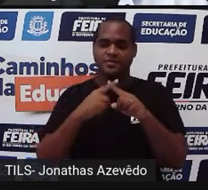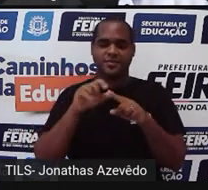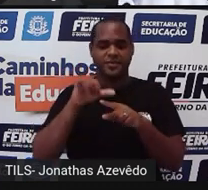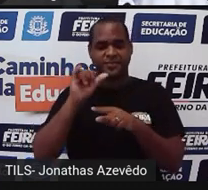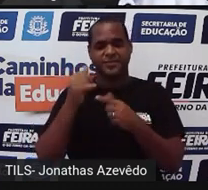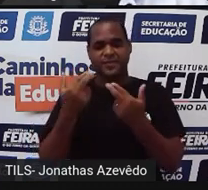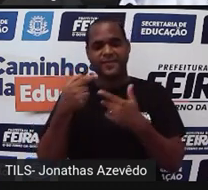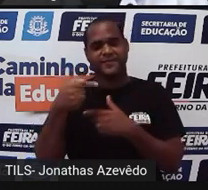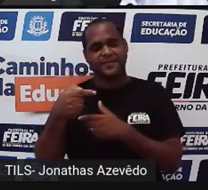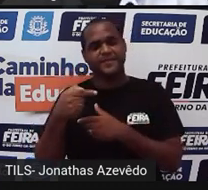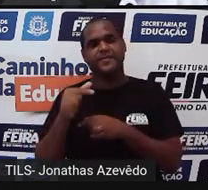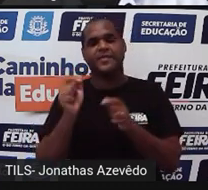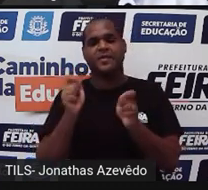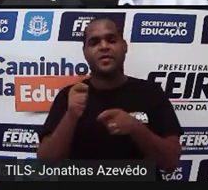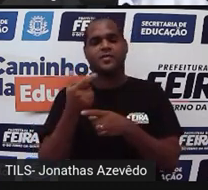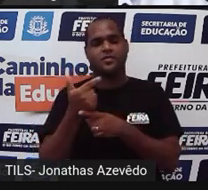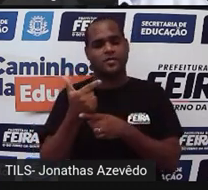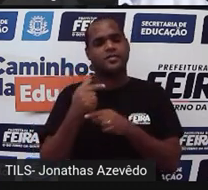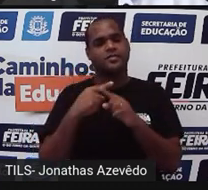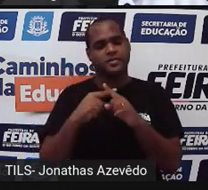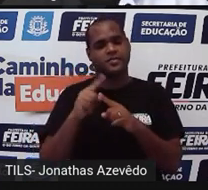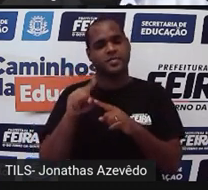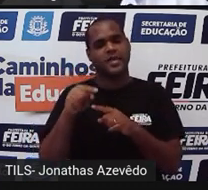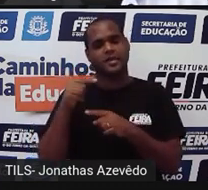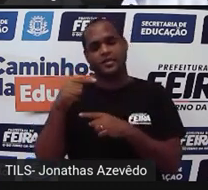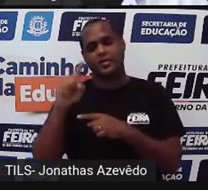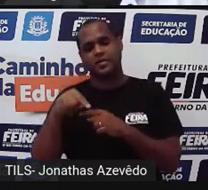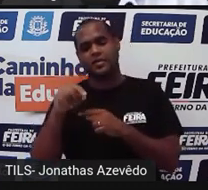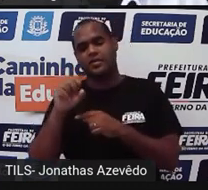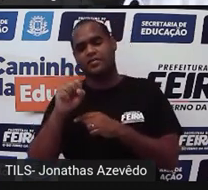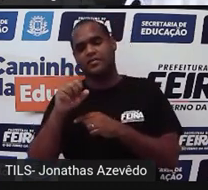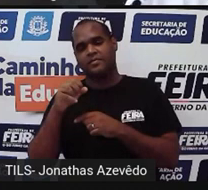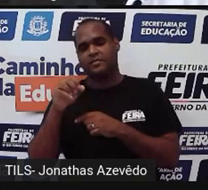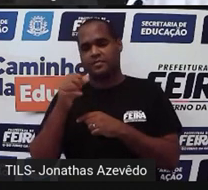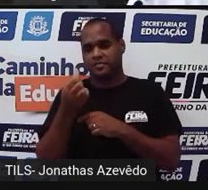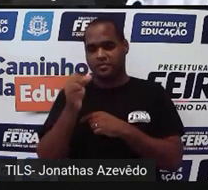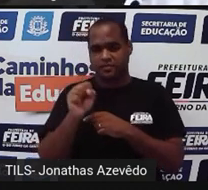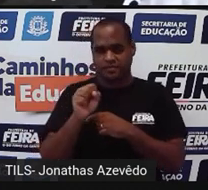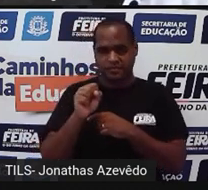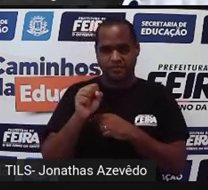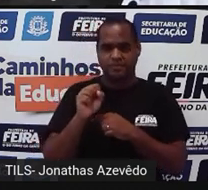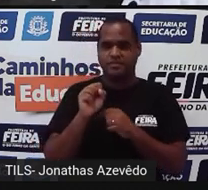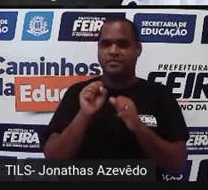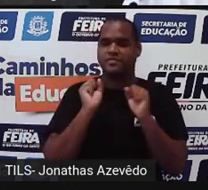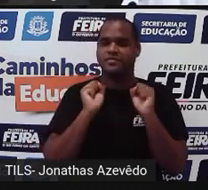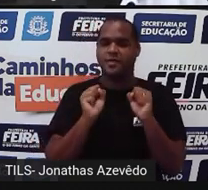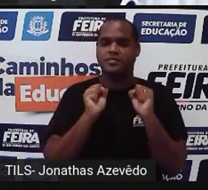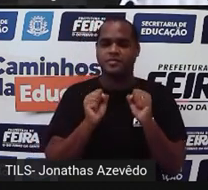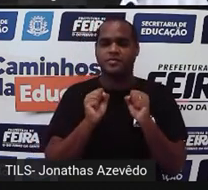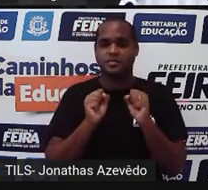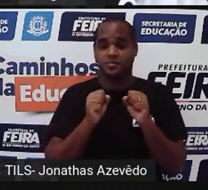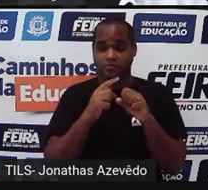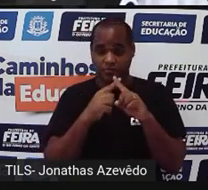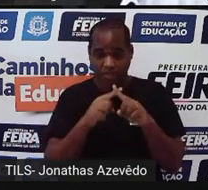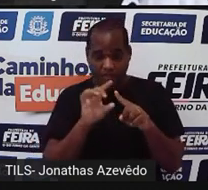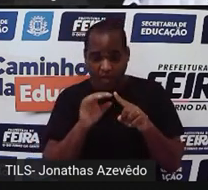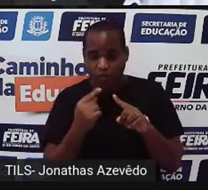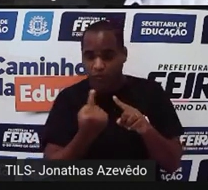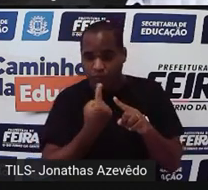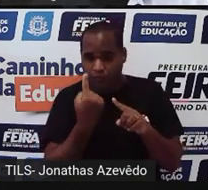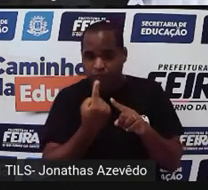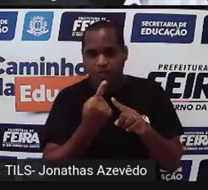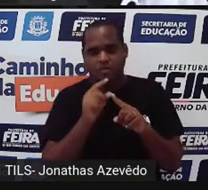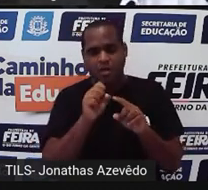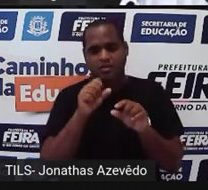7, pode ser 12x mais 8y igual a 68, ou pode ser até essa, onde tem um x isolado,